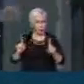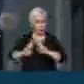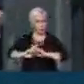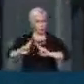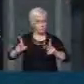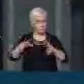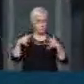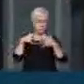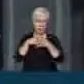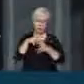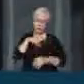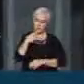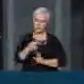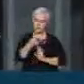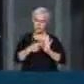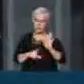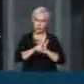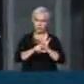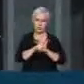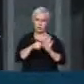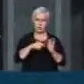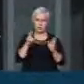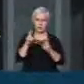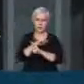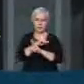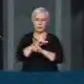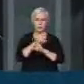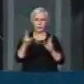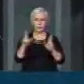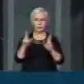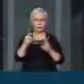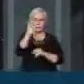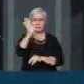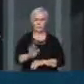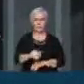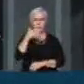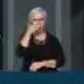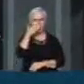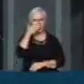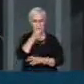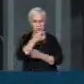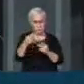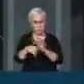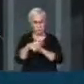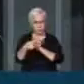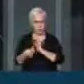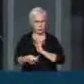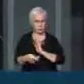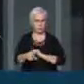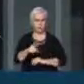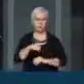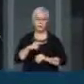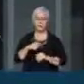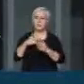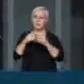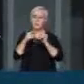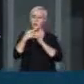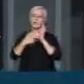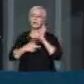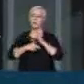nessa casa um projeto de lei trazido pela Rede Brasileira de Prostitutas, que demanda pela regulamentação